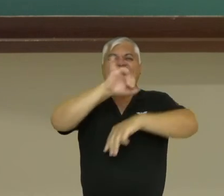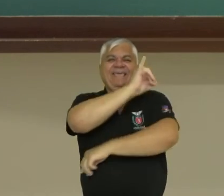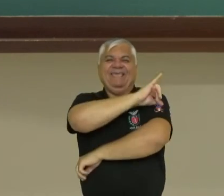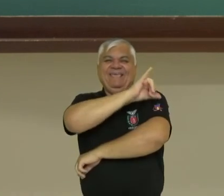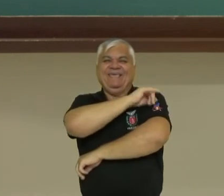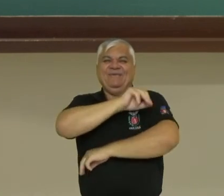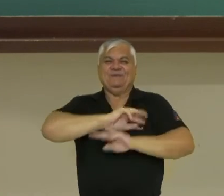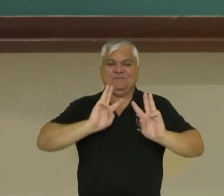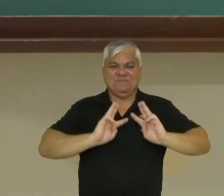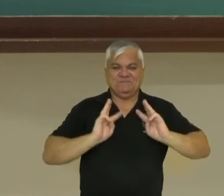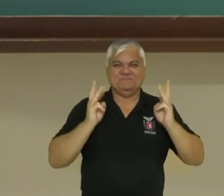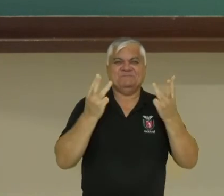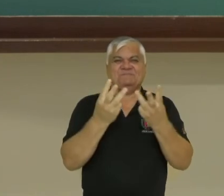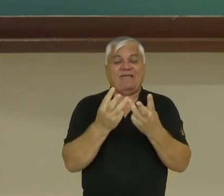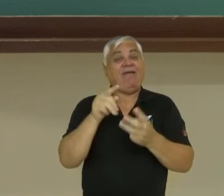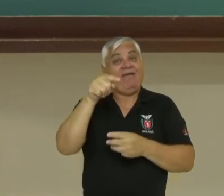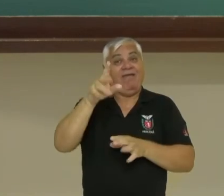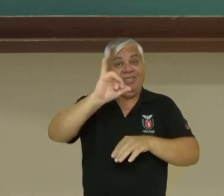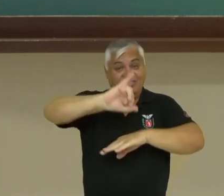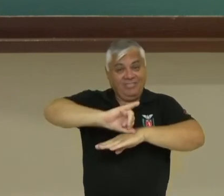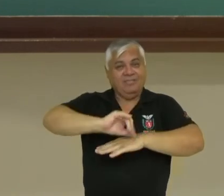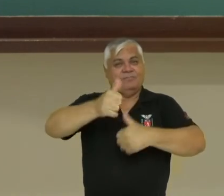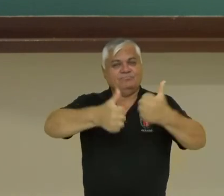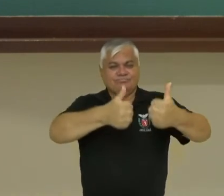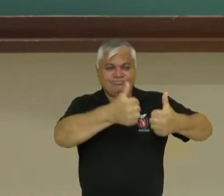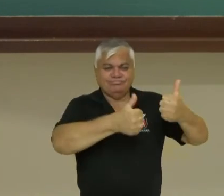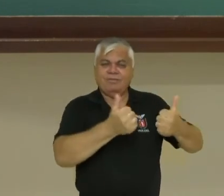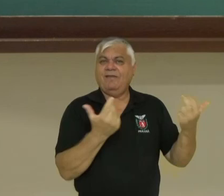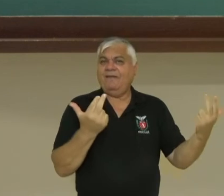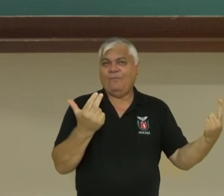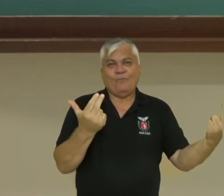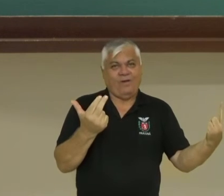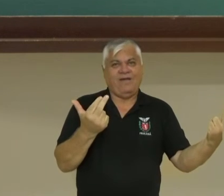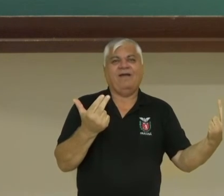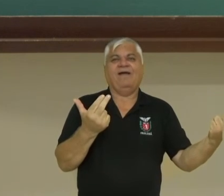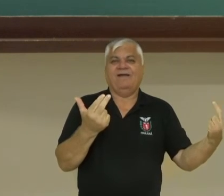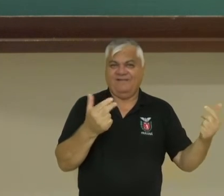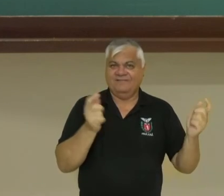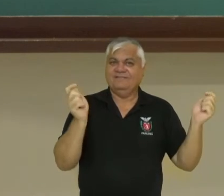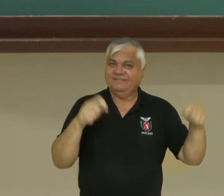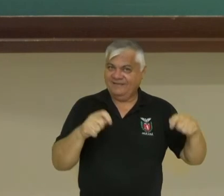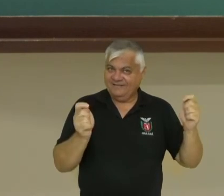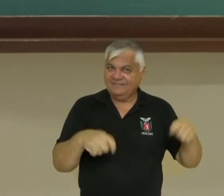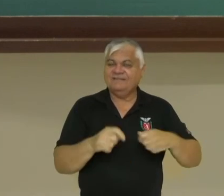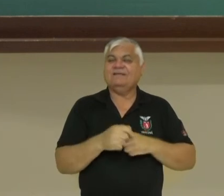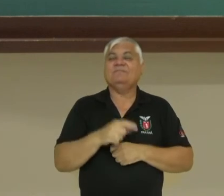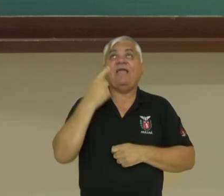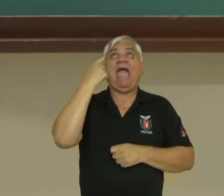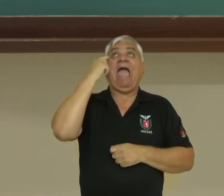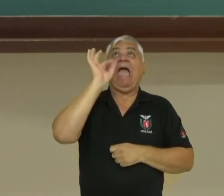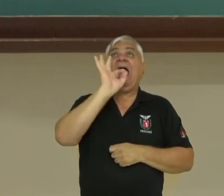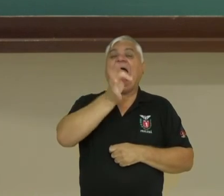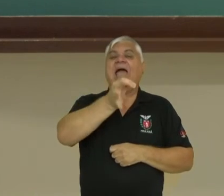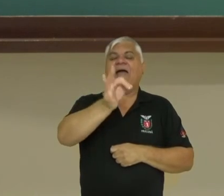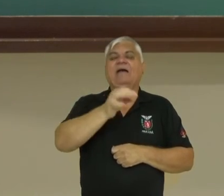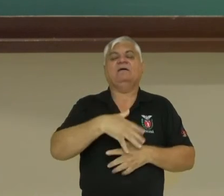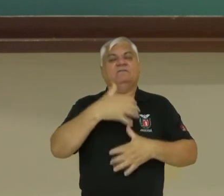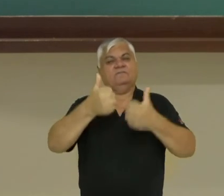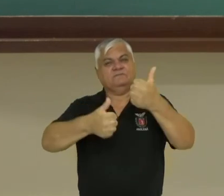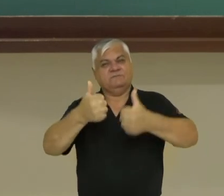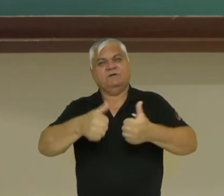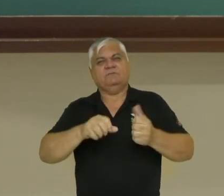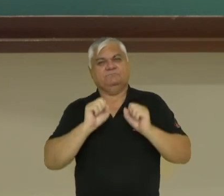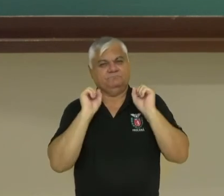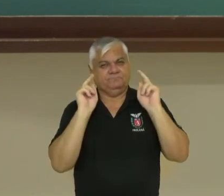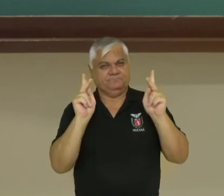plateia ao redor e ali o campo ali no meio, né? Então a gente pode fazer essa referência aí com o campo de futebol também para vocês entenderem bem esse espaço,